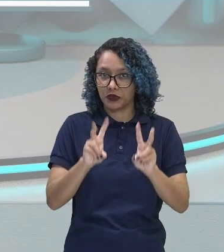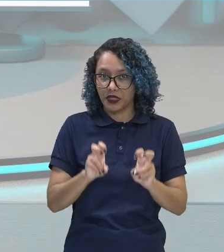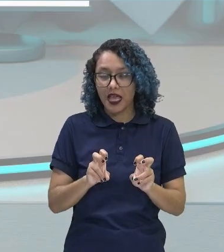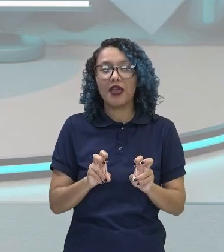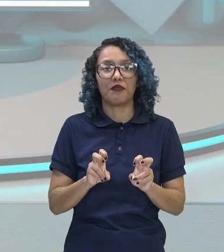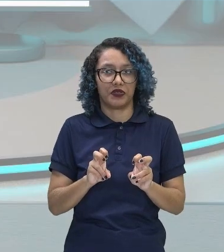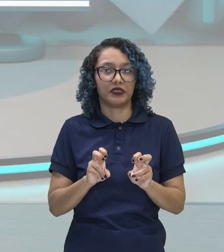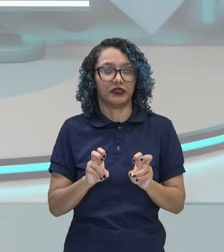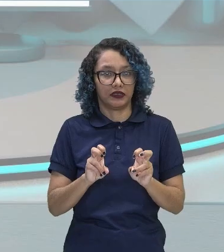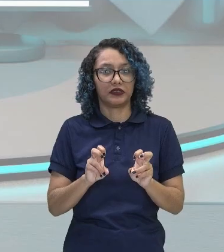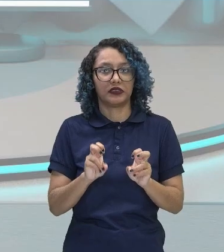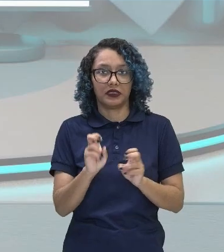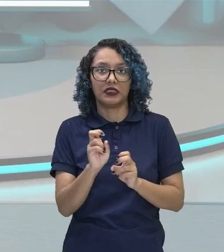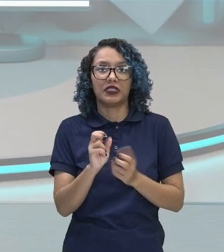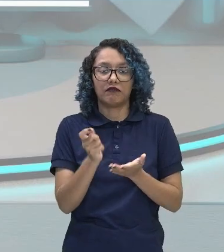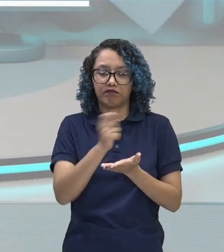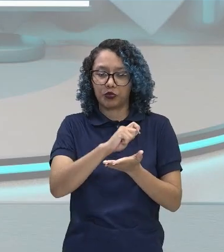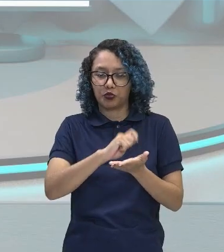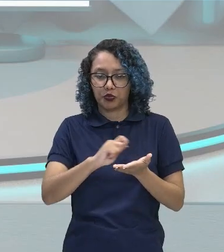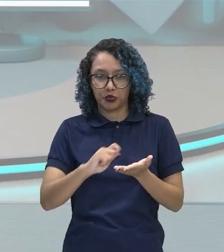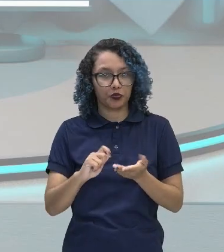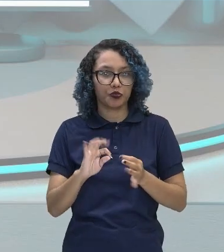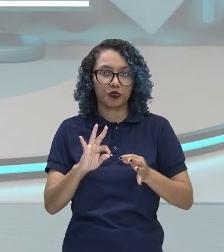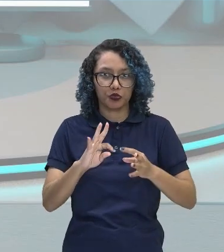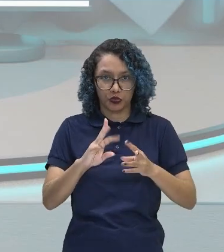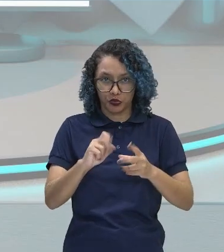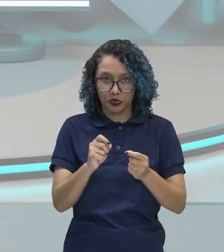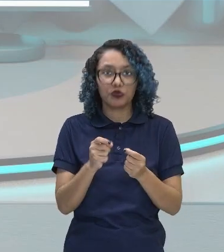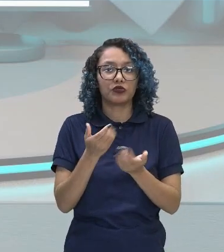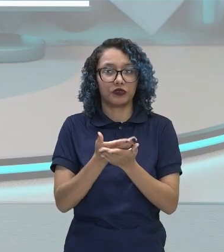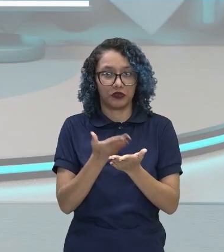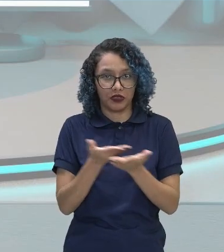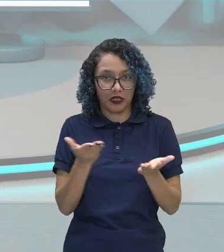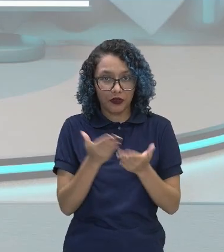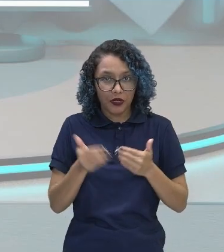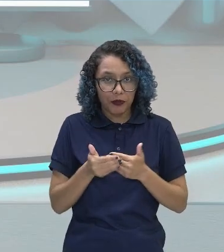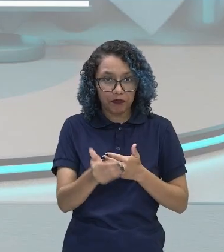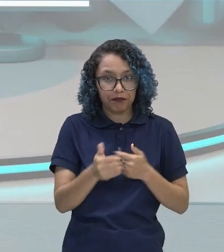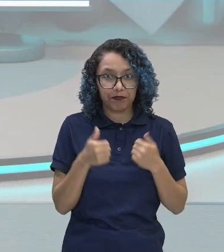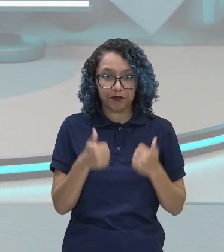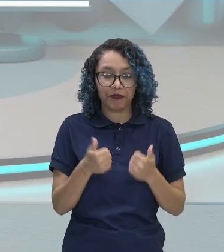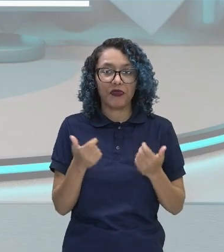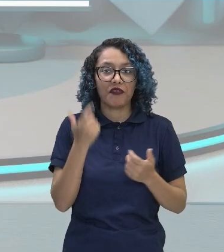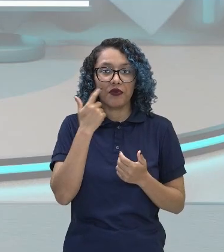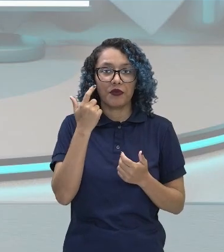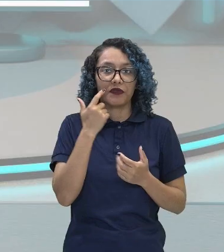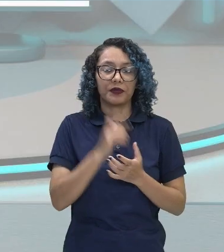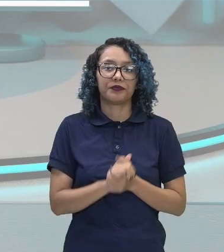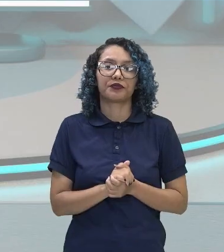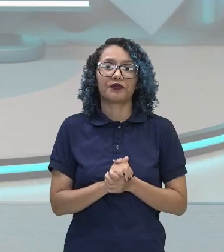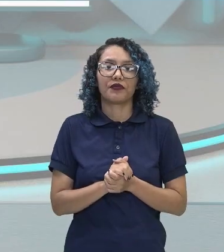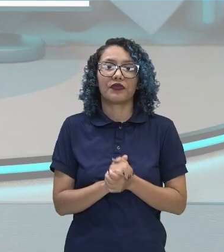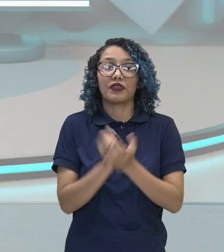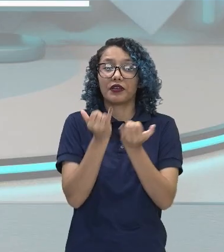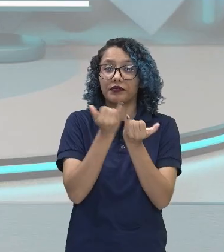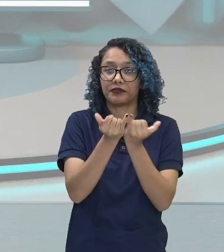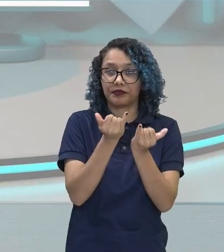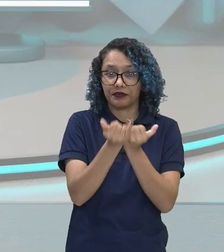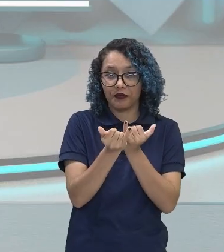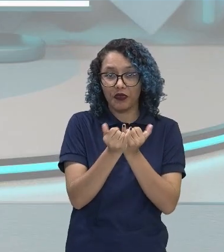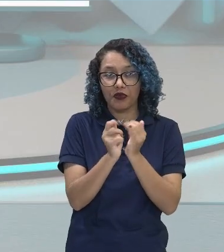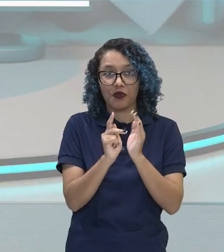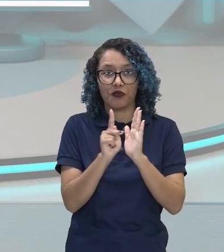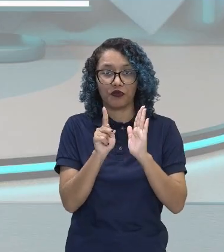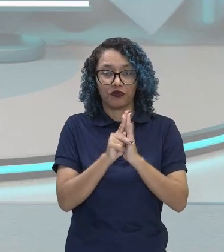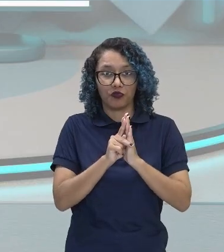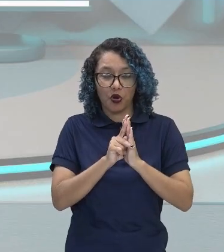vamos ver isso tudo no decorrer da nossa aula. Vamos ver, então, semelhanças entre o arcadismo